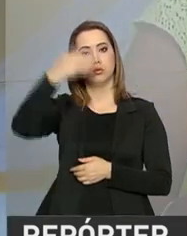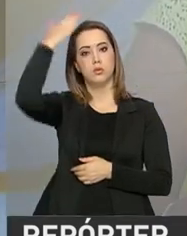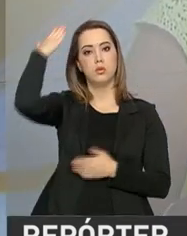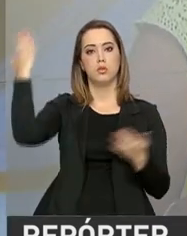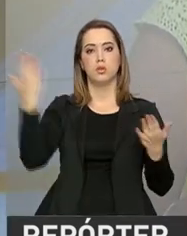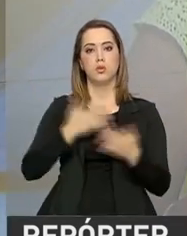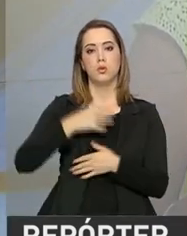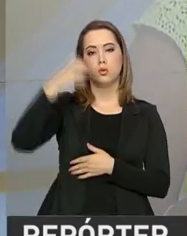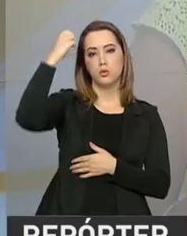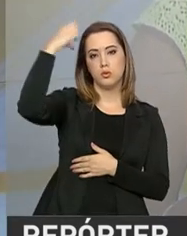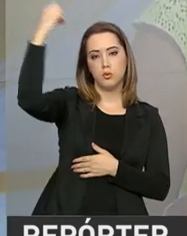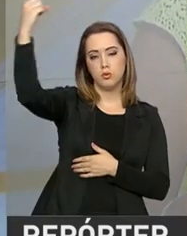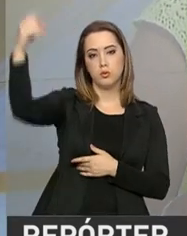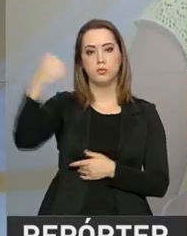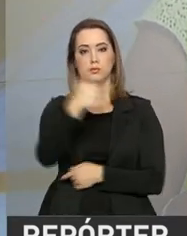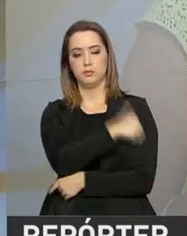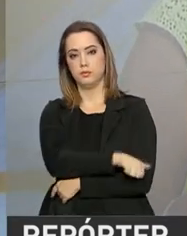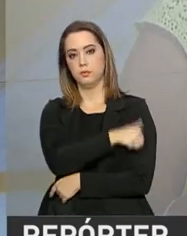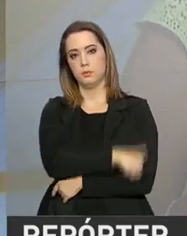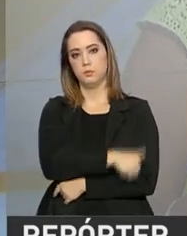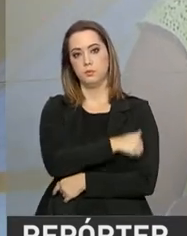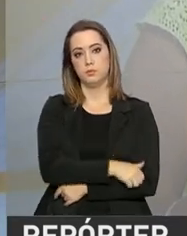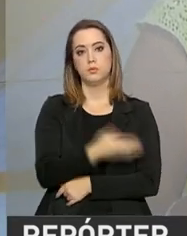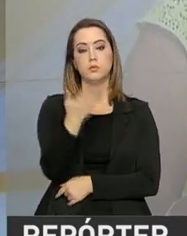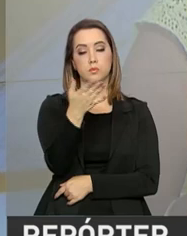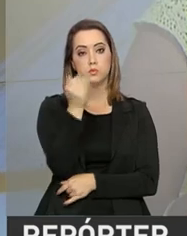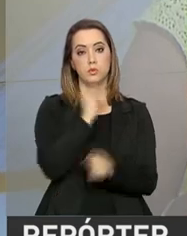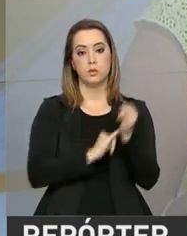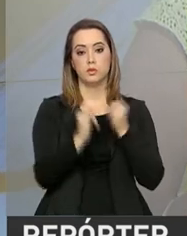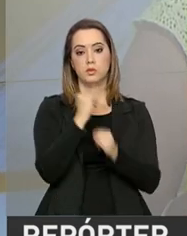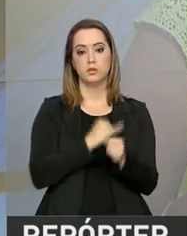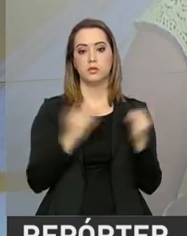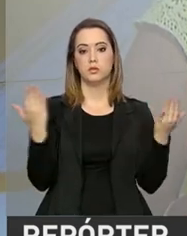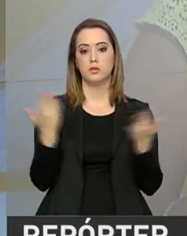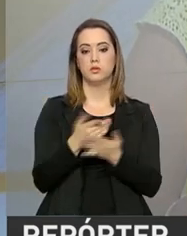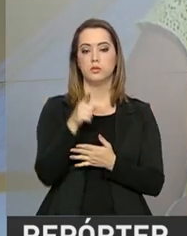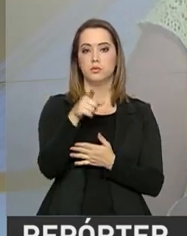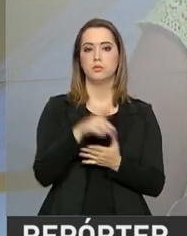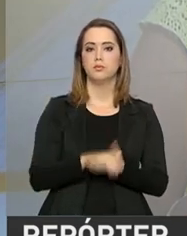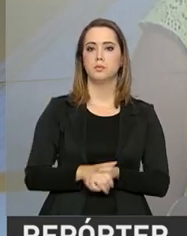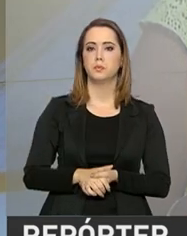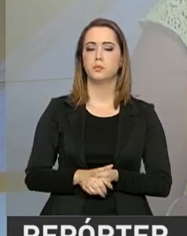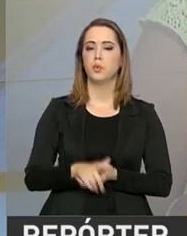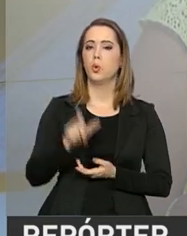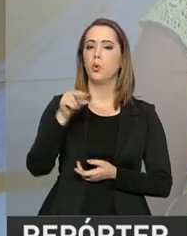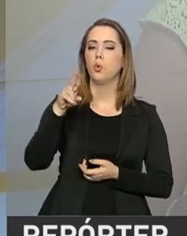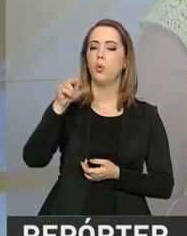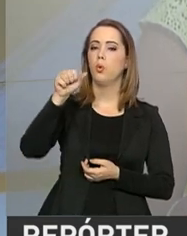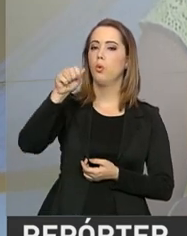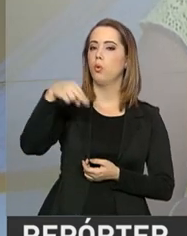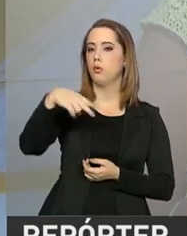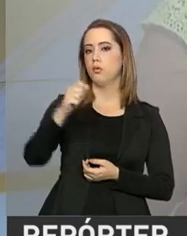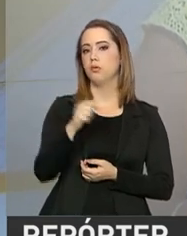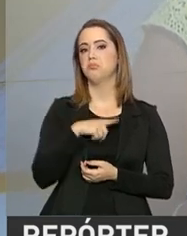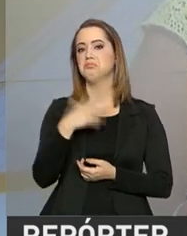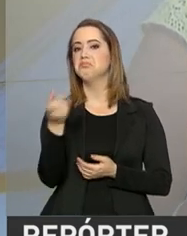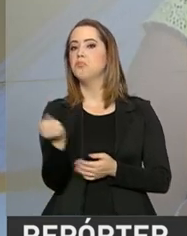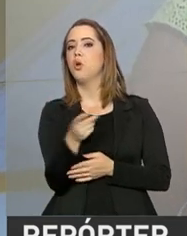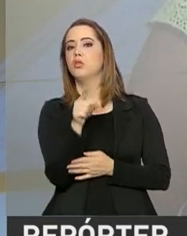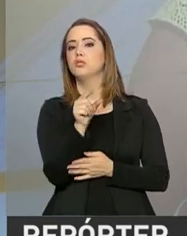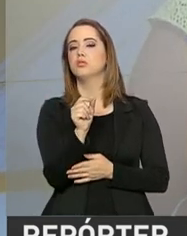a gente vai agora com a repórter Luana Karen, que tem as informações para a gente. Luana, tem alguma novidade na agenda do